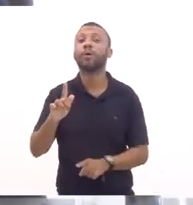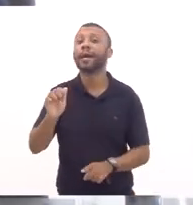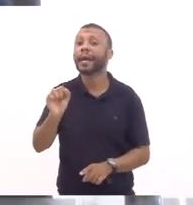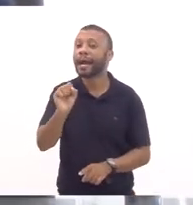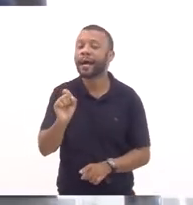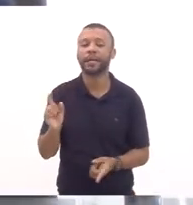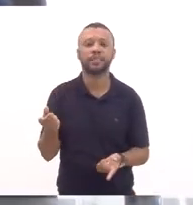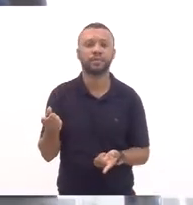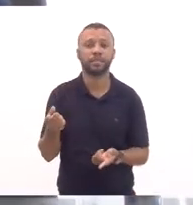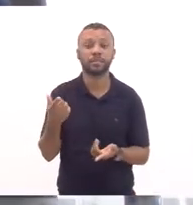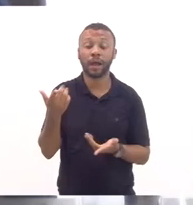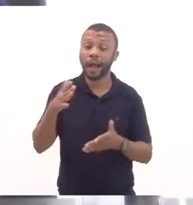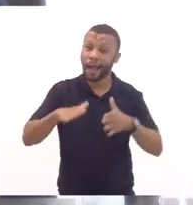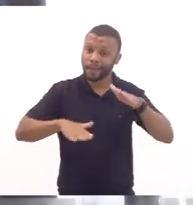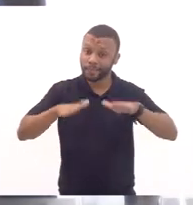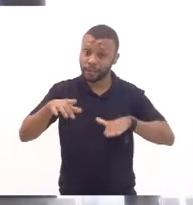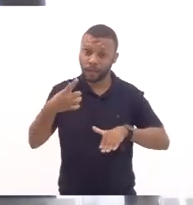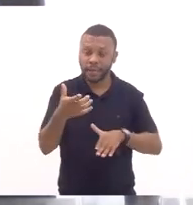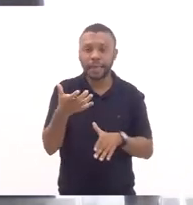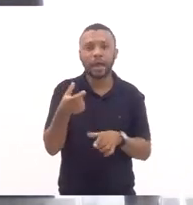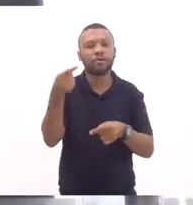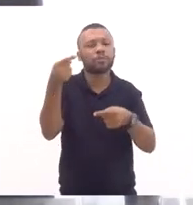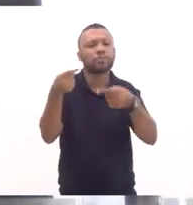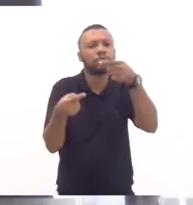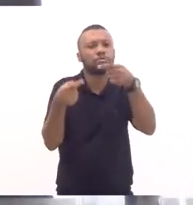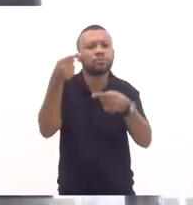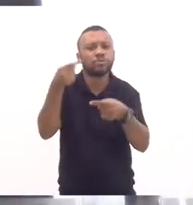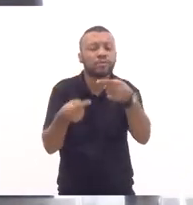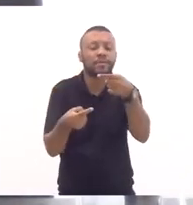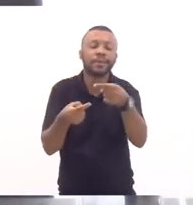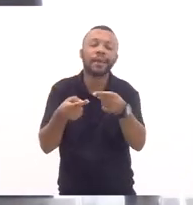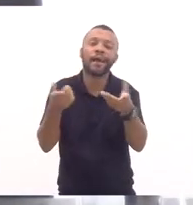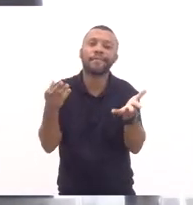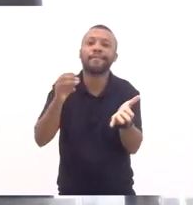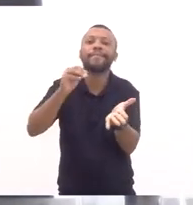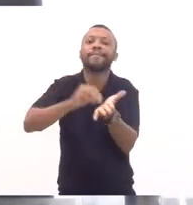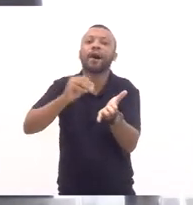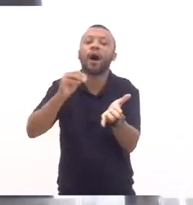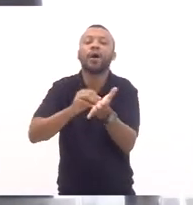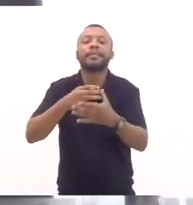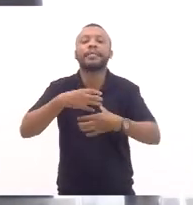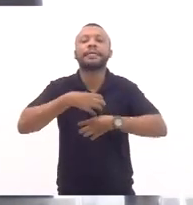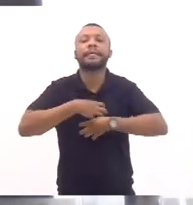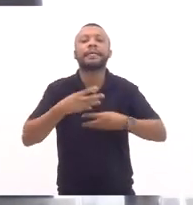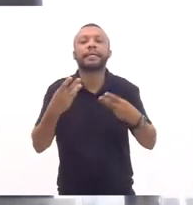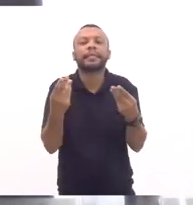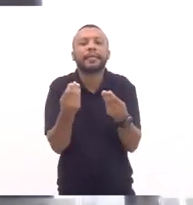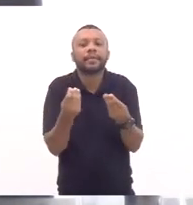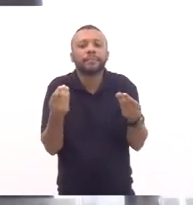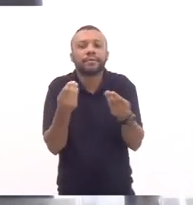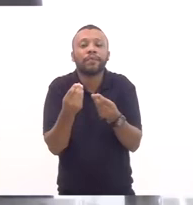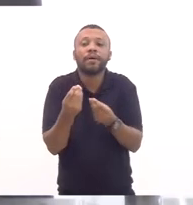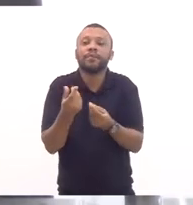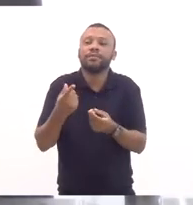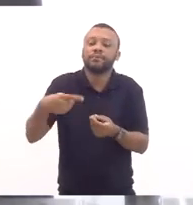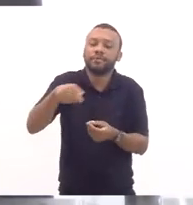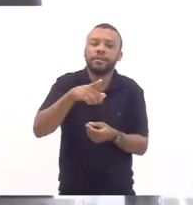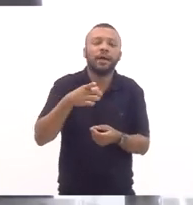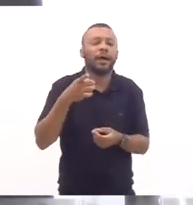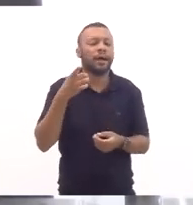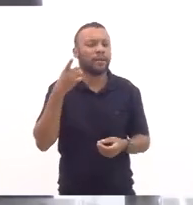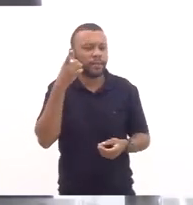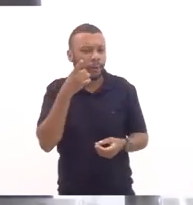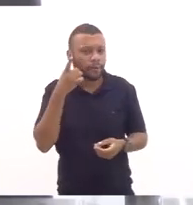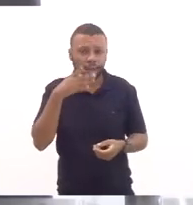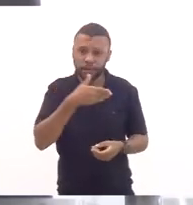mundo, muitas vezes, nós queremos discutir, que falta sensibilidade de deputados estaduais também, daqui do